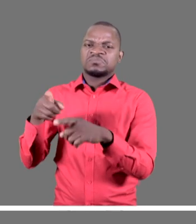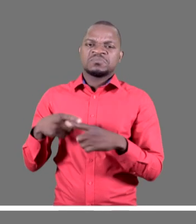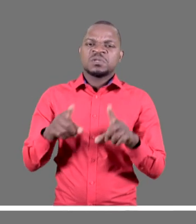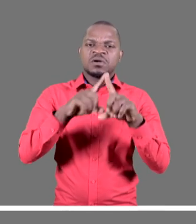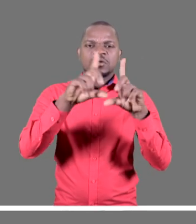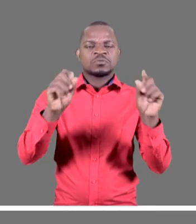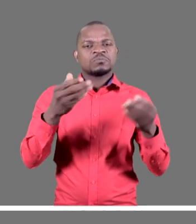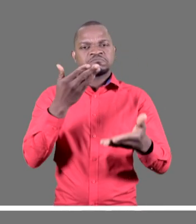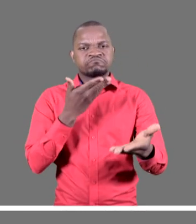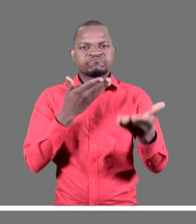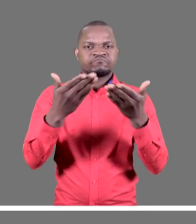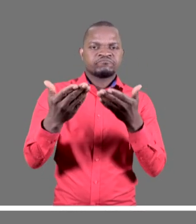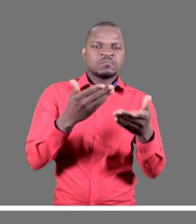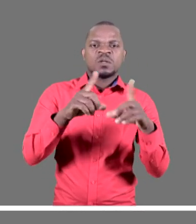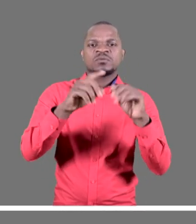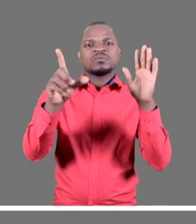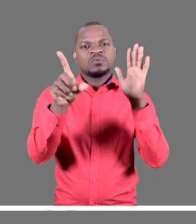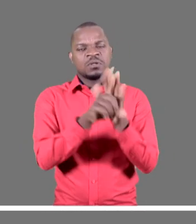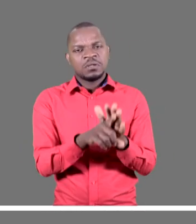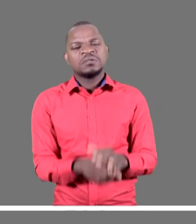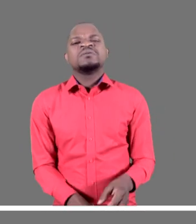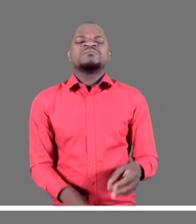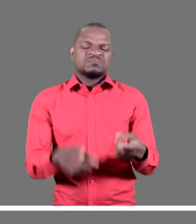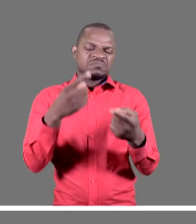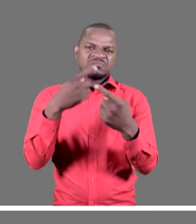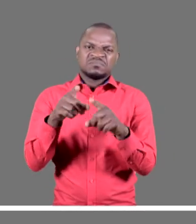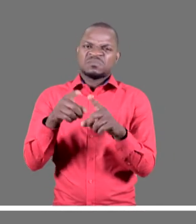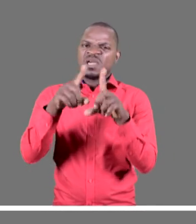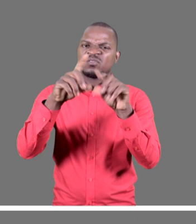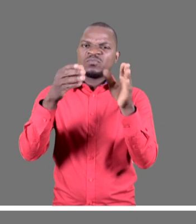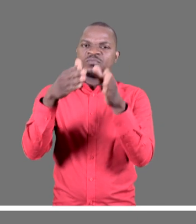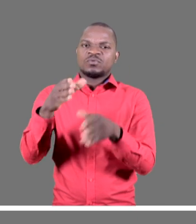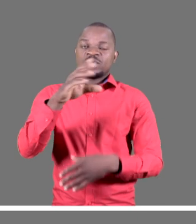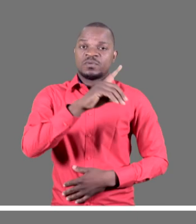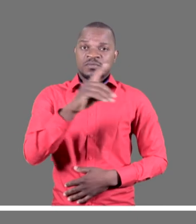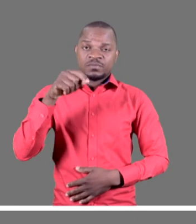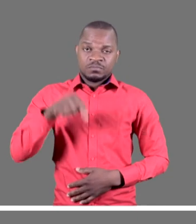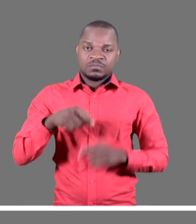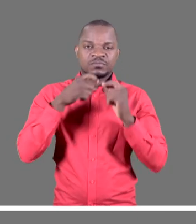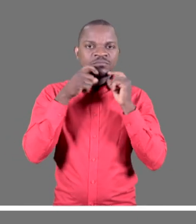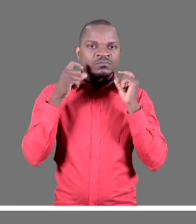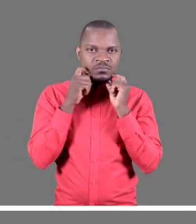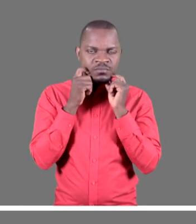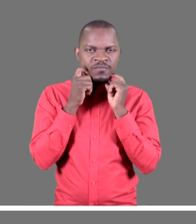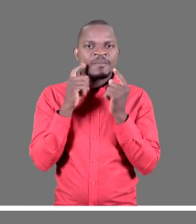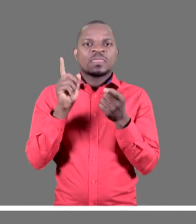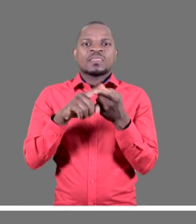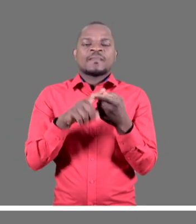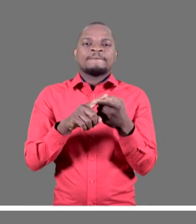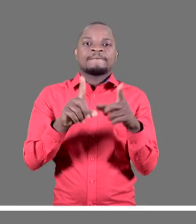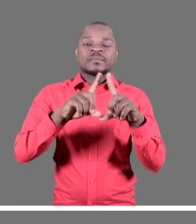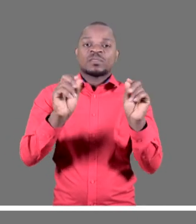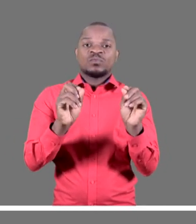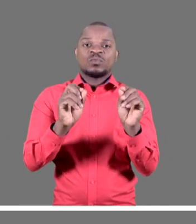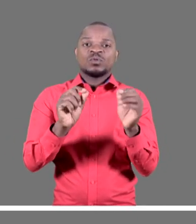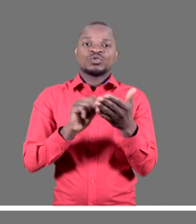assuntos, ao nível da implementação de leis e decretos sobre as pessoas com deficiência em Moçambique e condições de